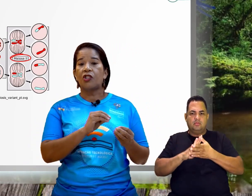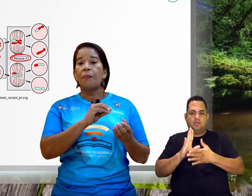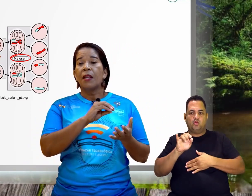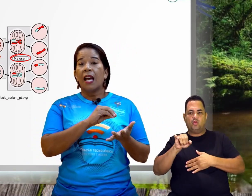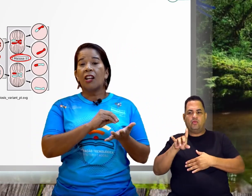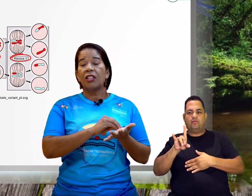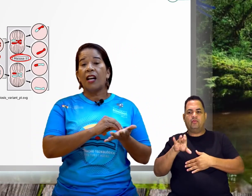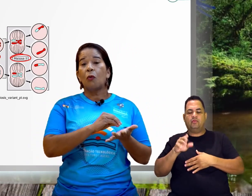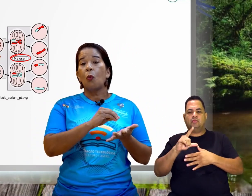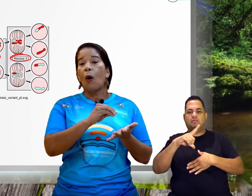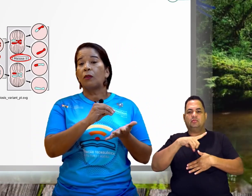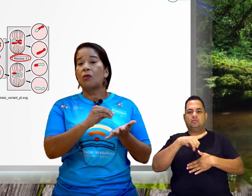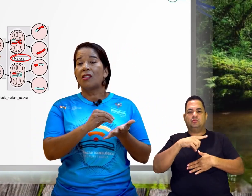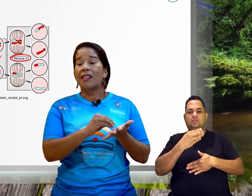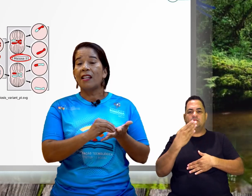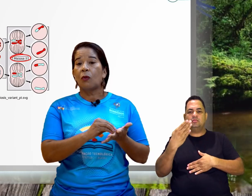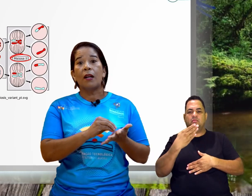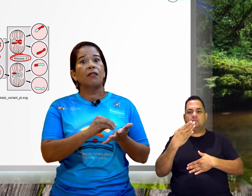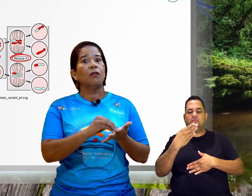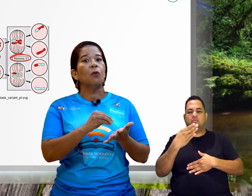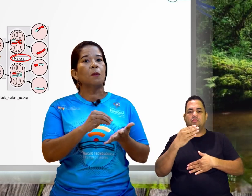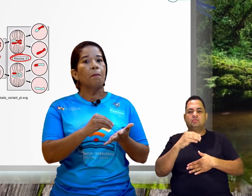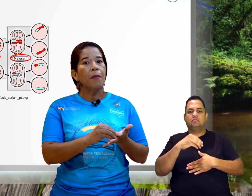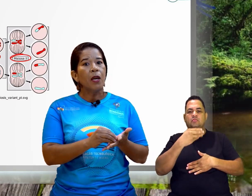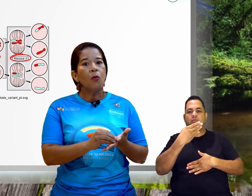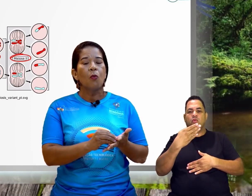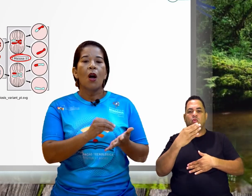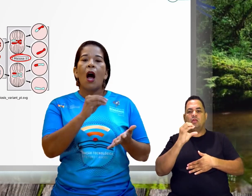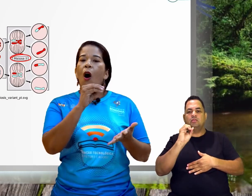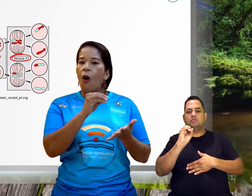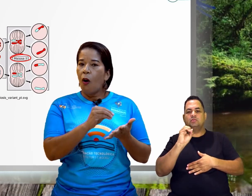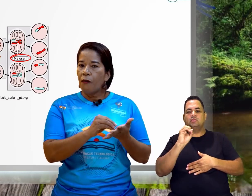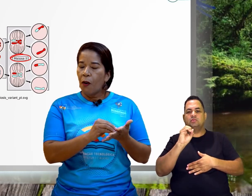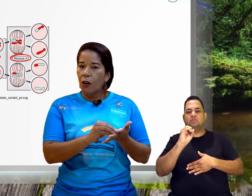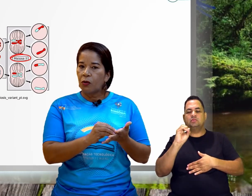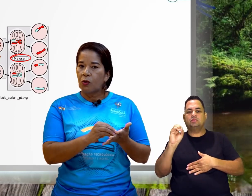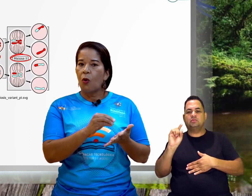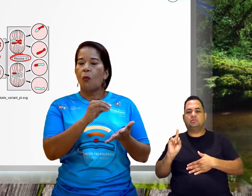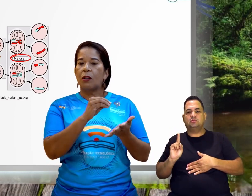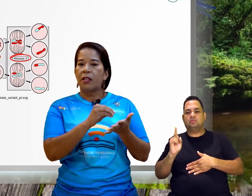lá, ou seja, ela já está com 400